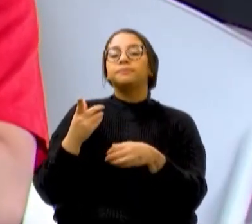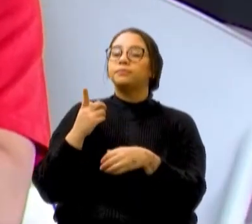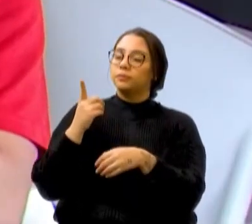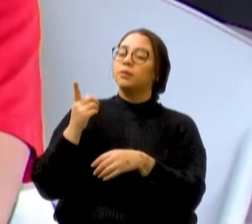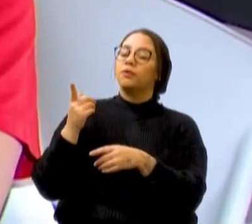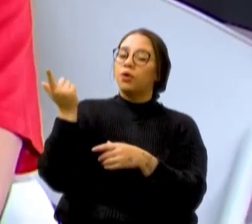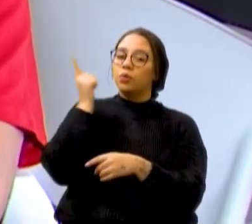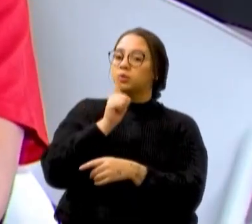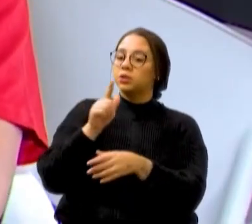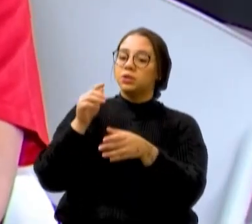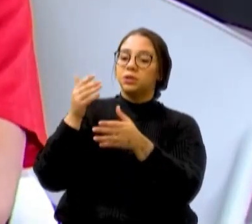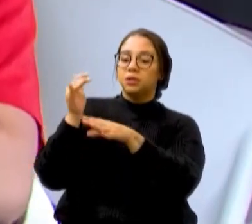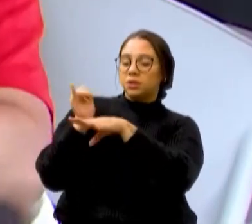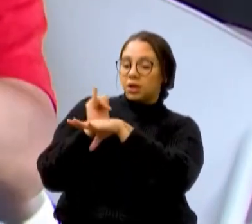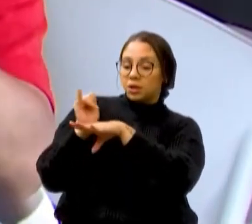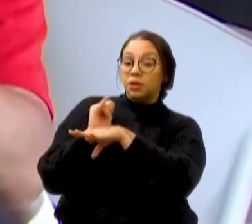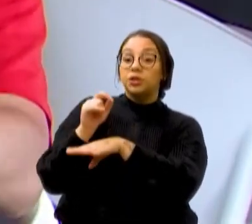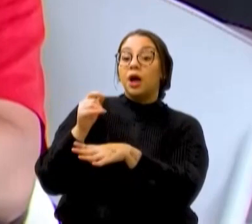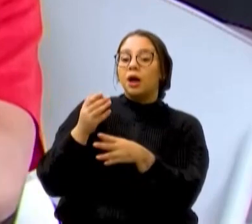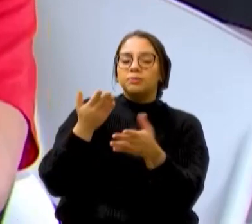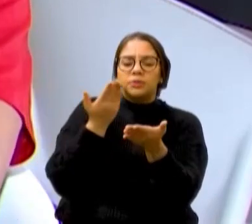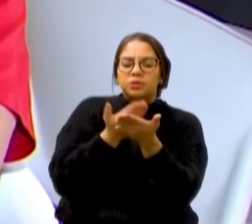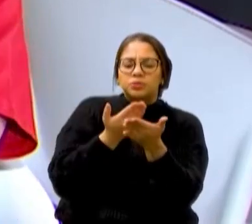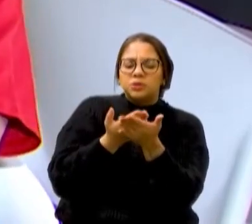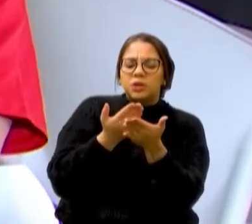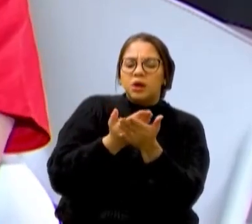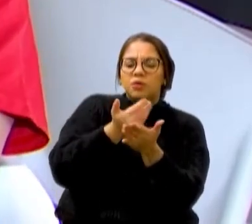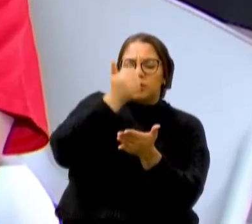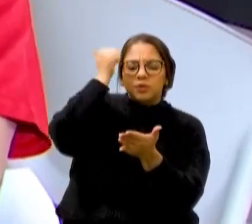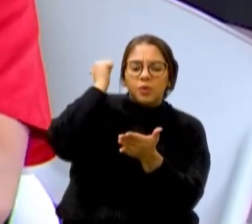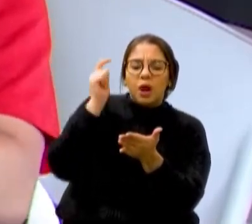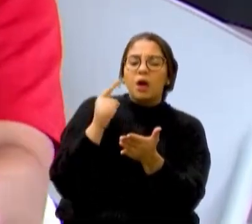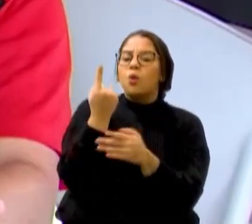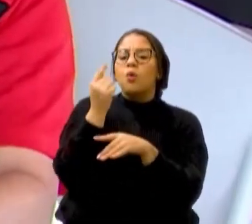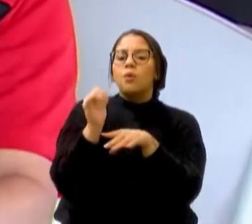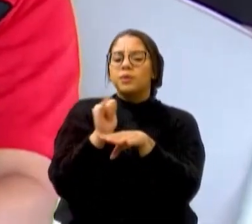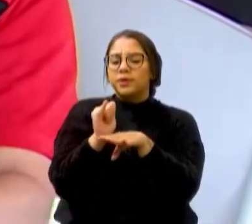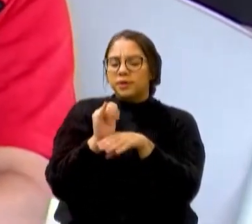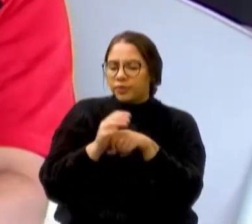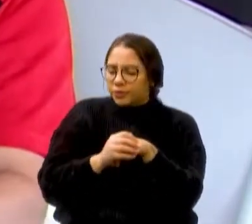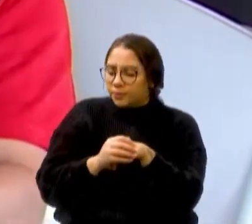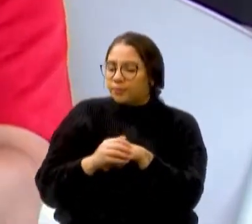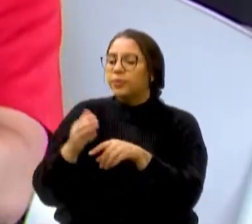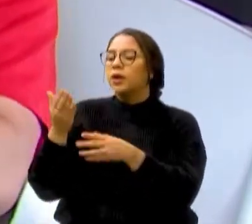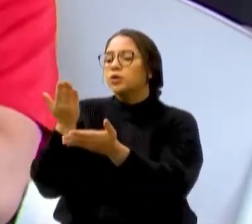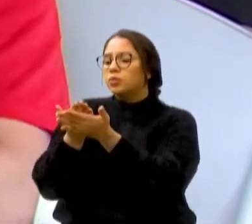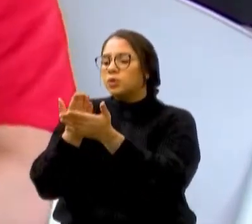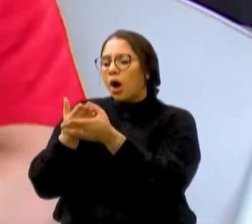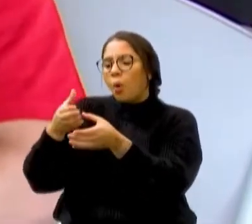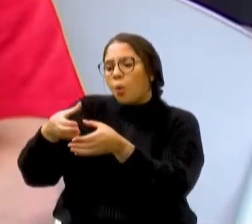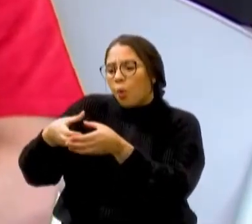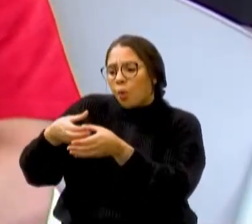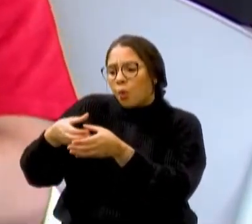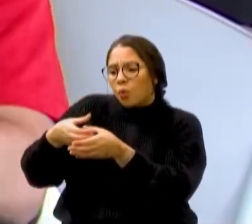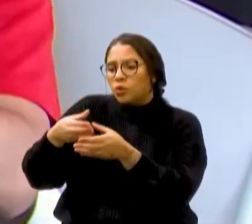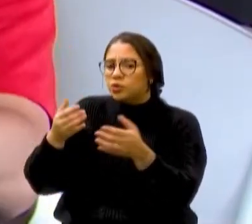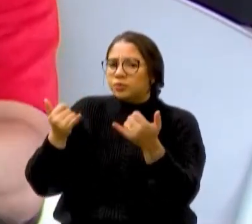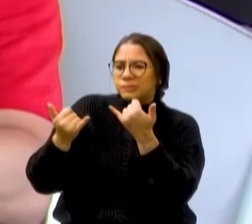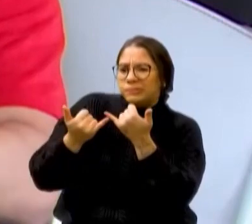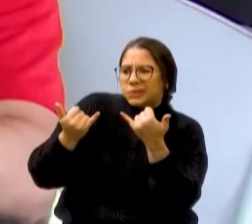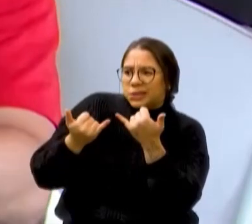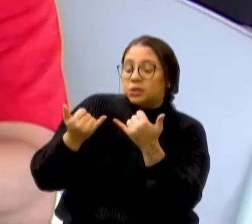que vai determinar a estratégia. Estudar para um vestibular exige um tipo de estratégia, estudar para um